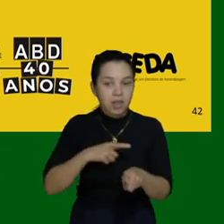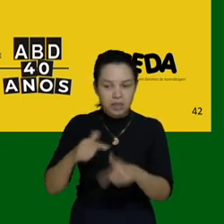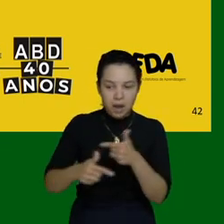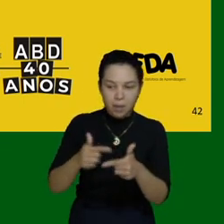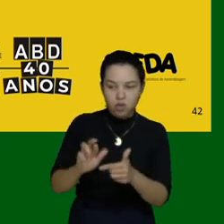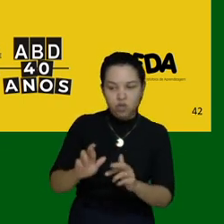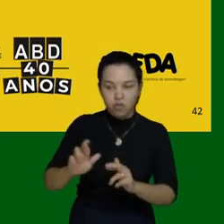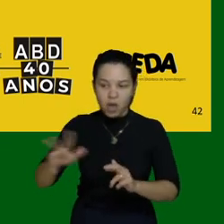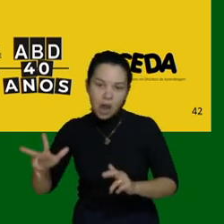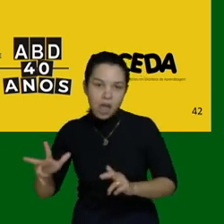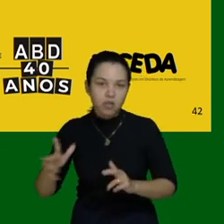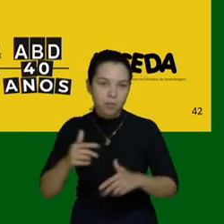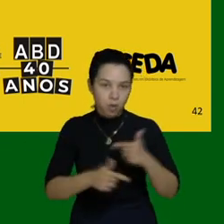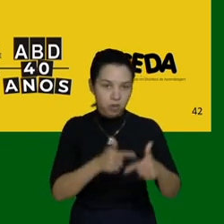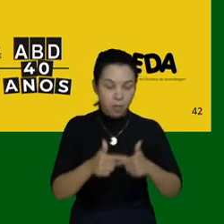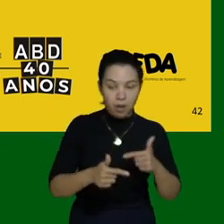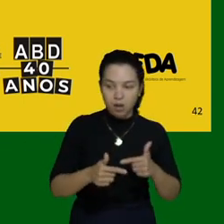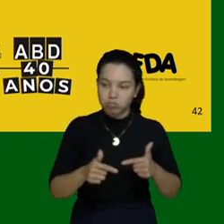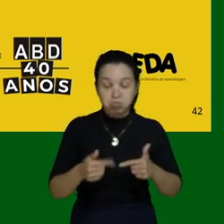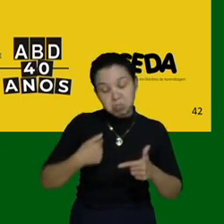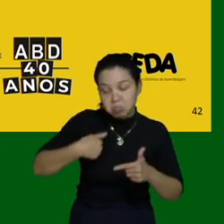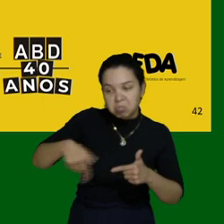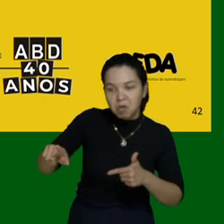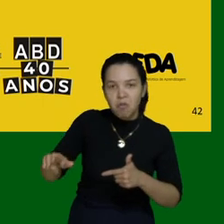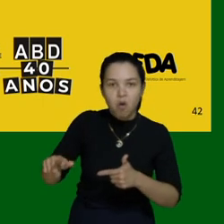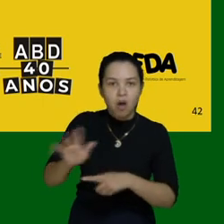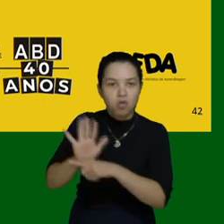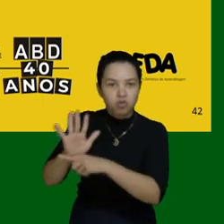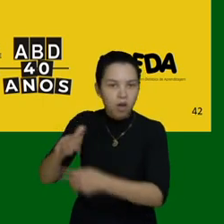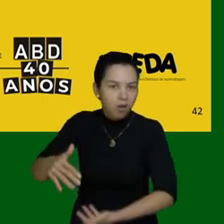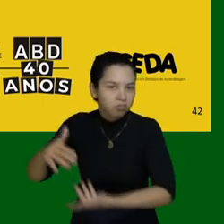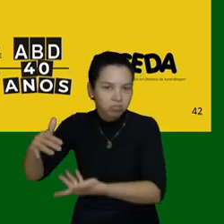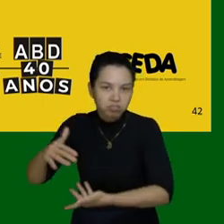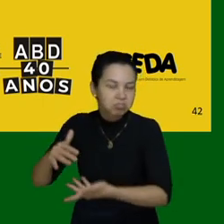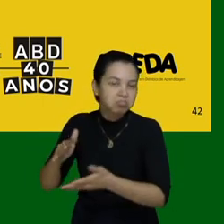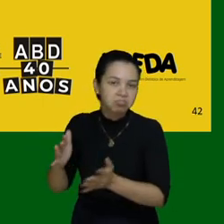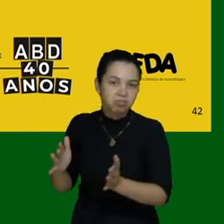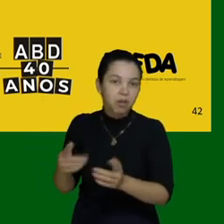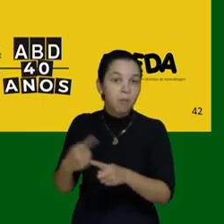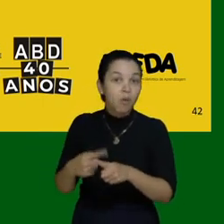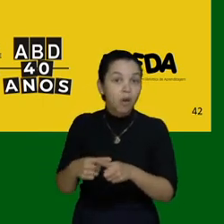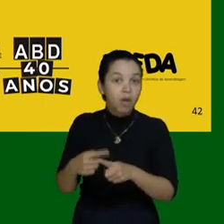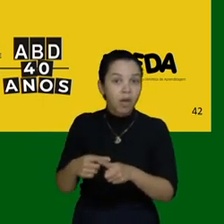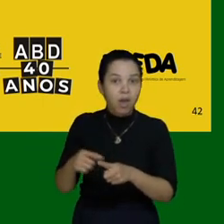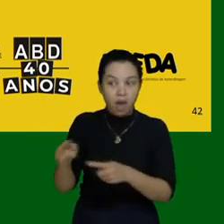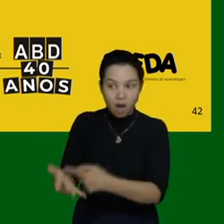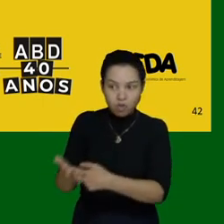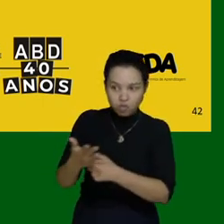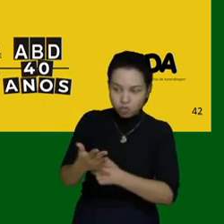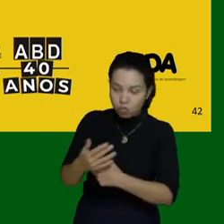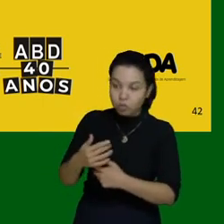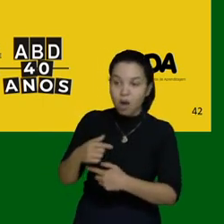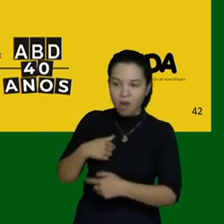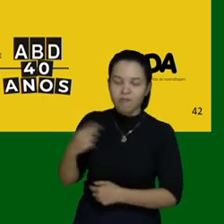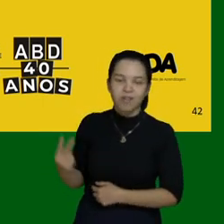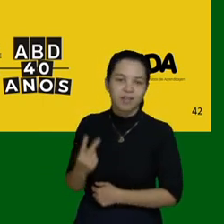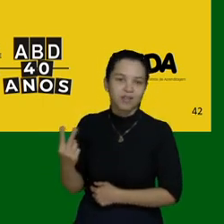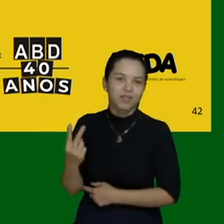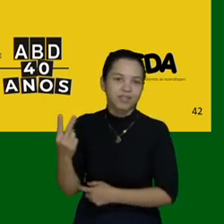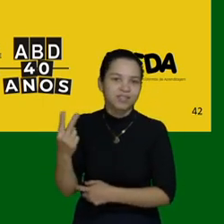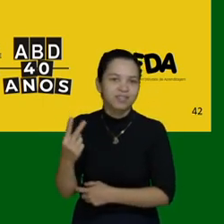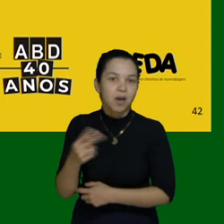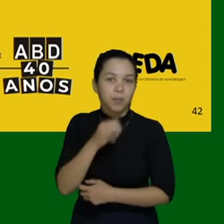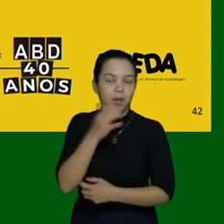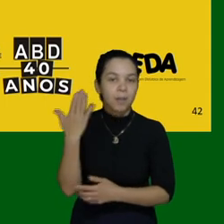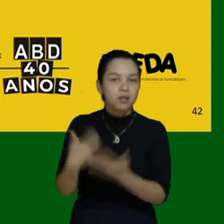a carregar material que chegou ele vai porque eles valorizam quando alguém dá uma oportunidade na escola ele era ele é